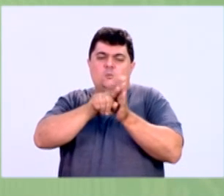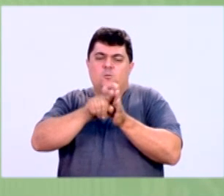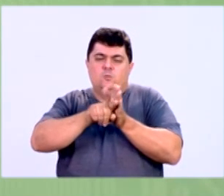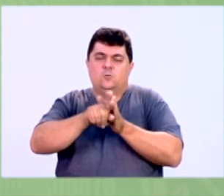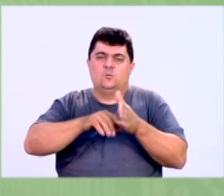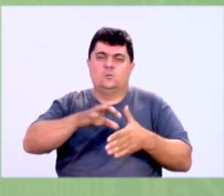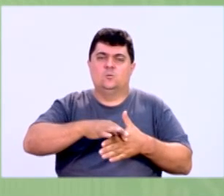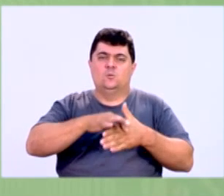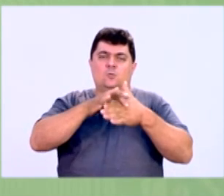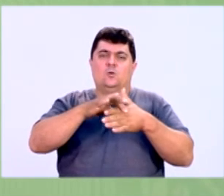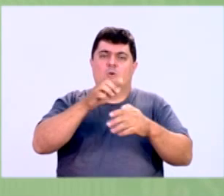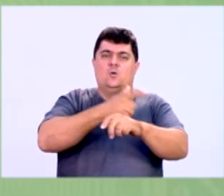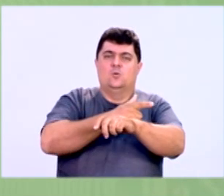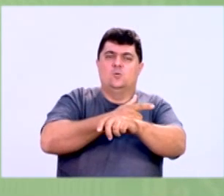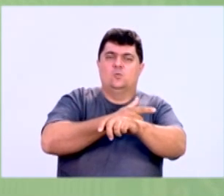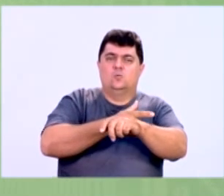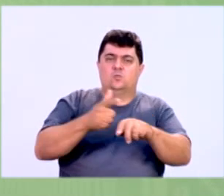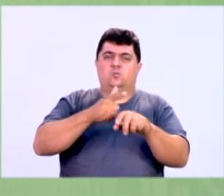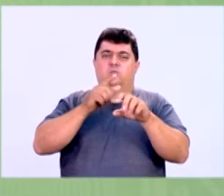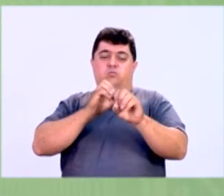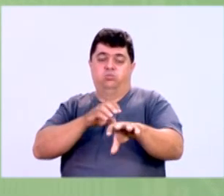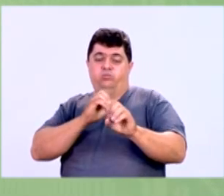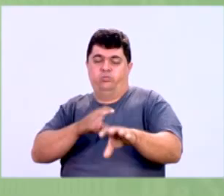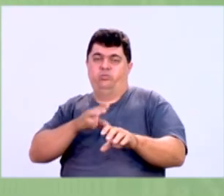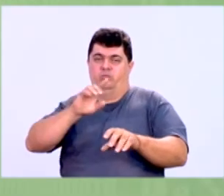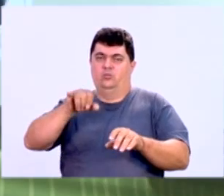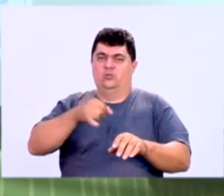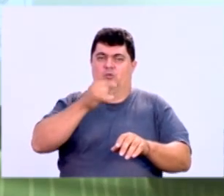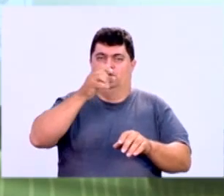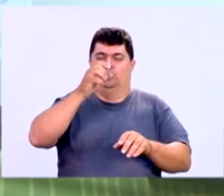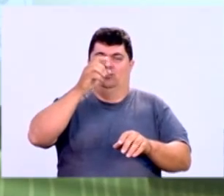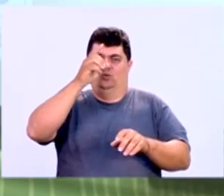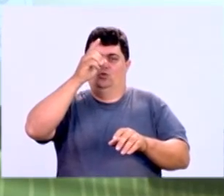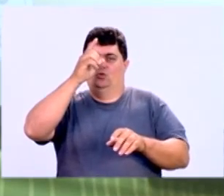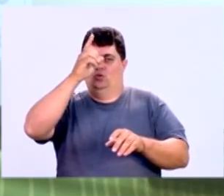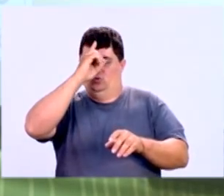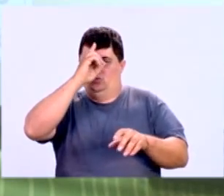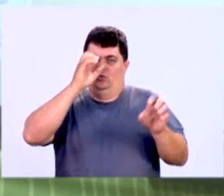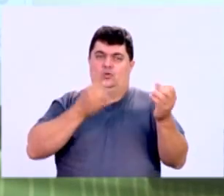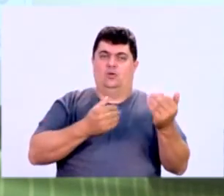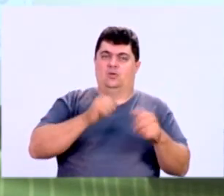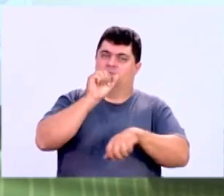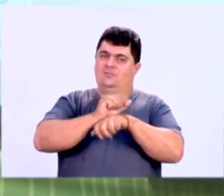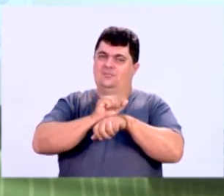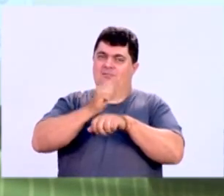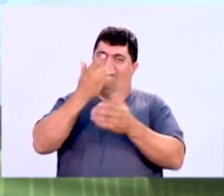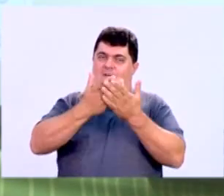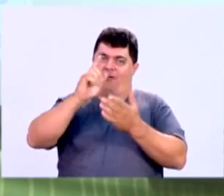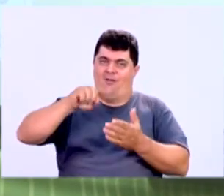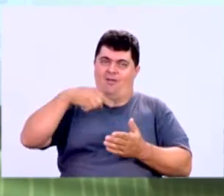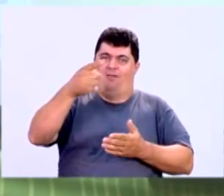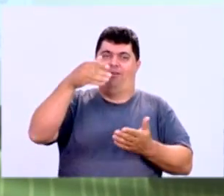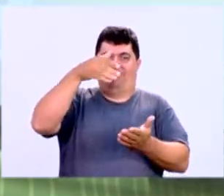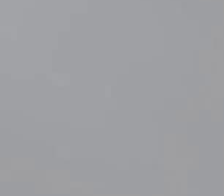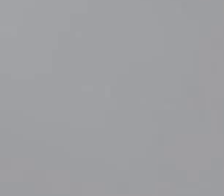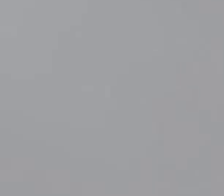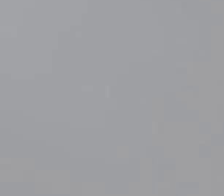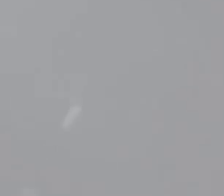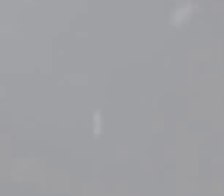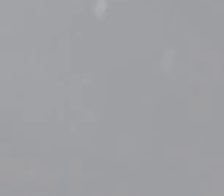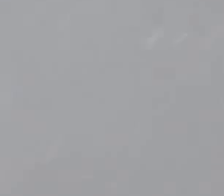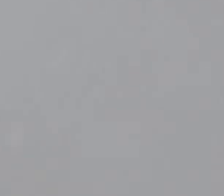princípio educativo para a educação de jovens e adultos. Então, eu espero vocês na próxima aula. Até lá!